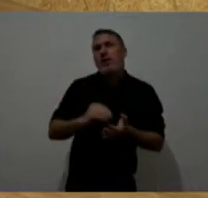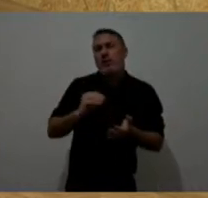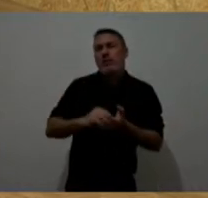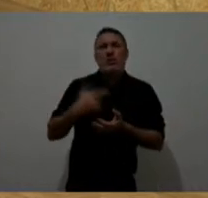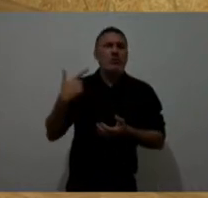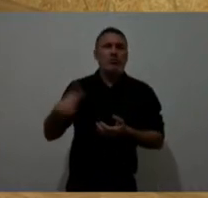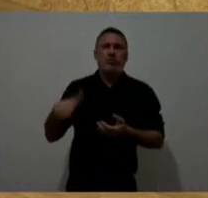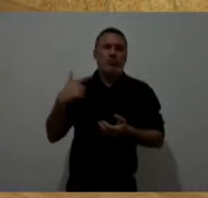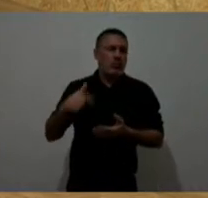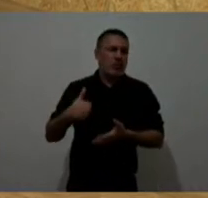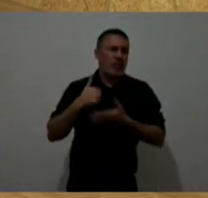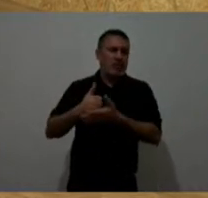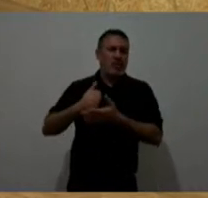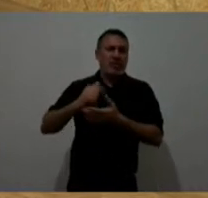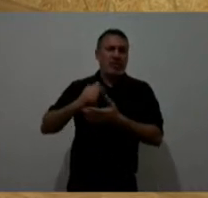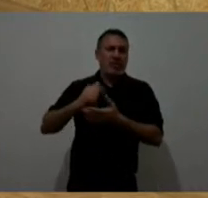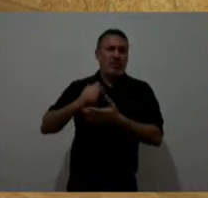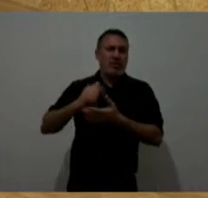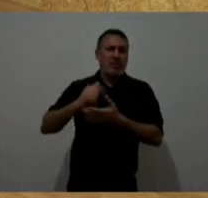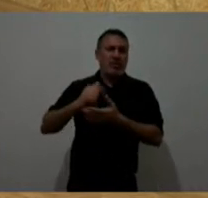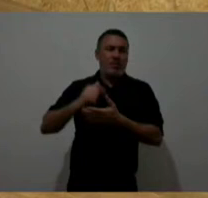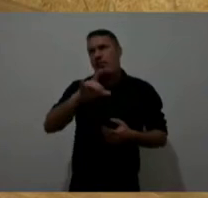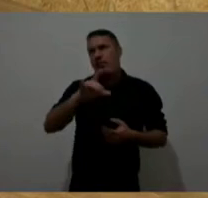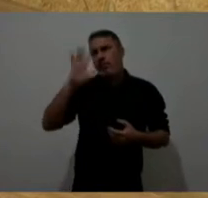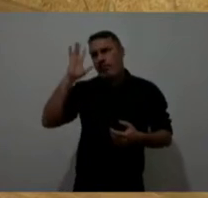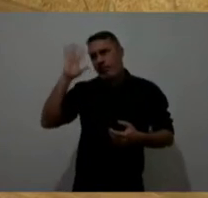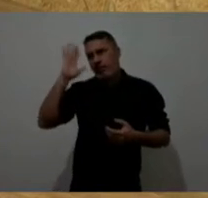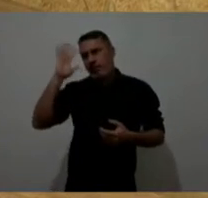você tentar levar os produtos